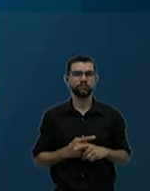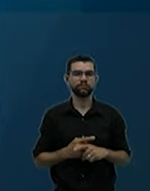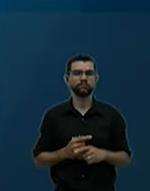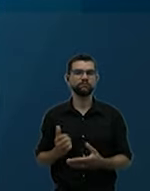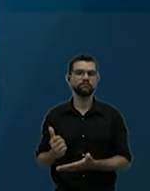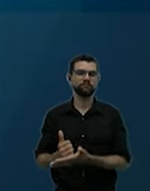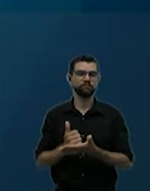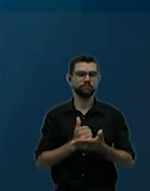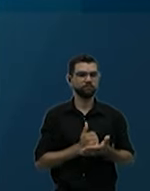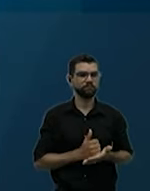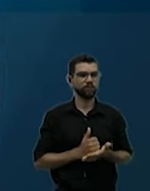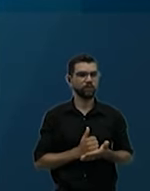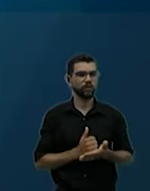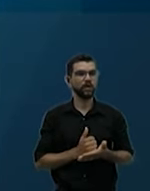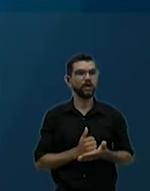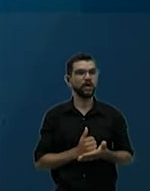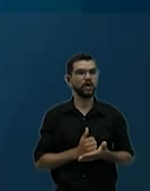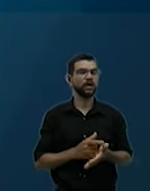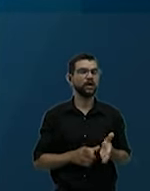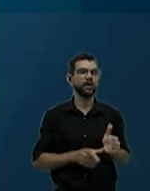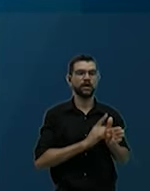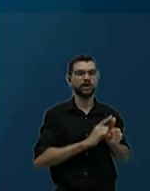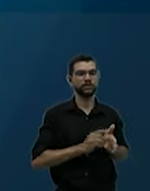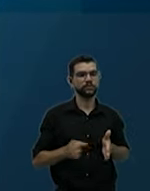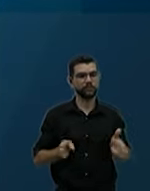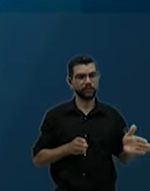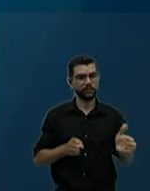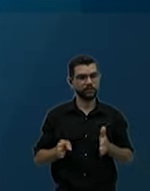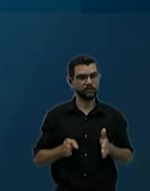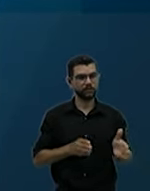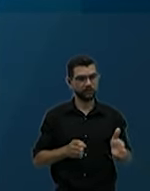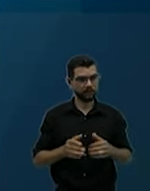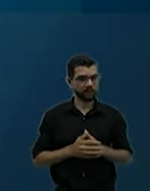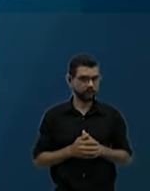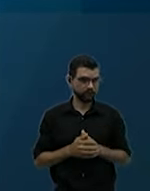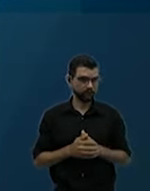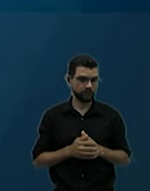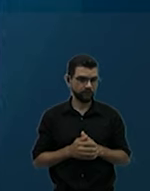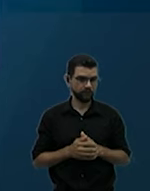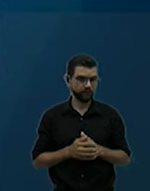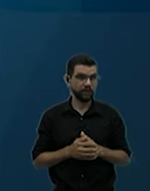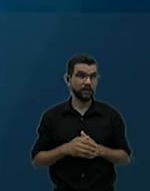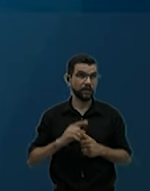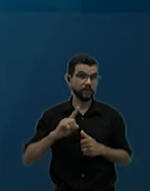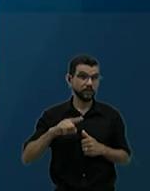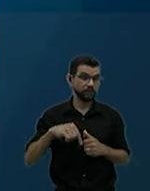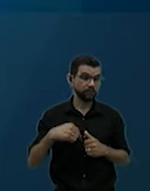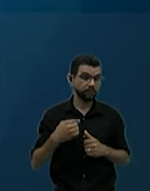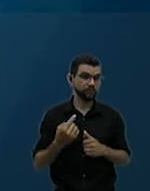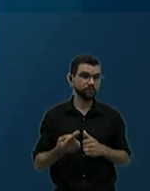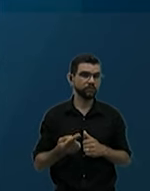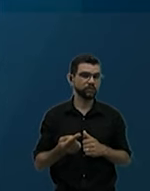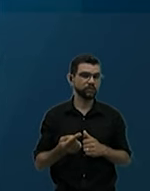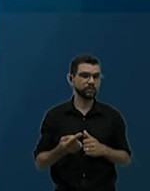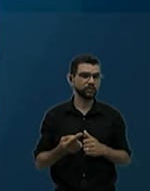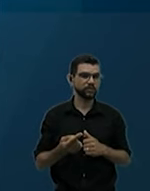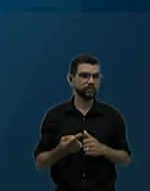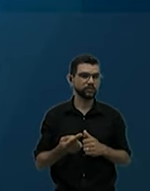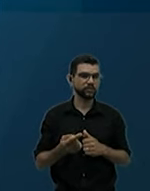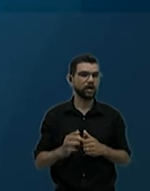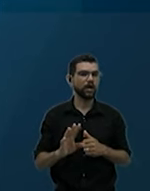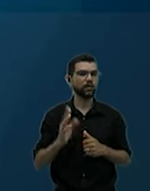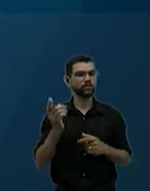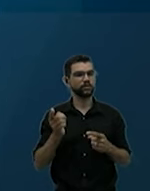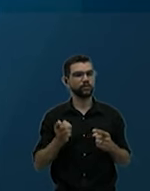de citação, não se sabia exatamente quando, então, a partir daí, seria o primeiro ato. O